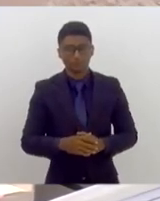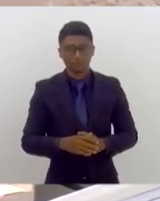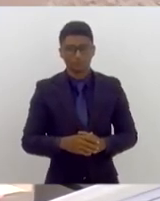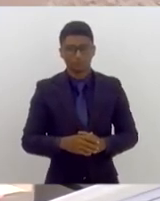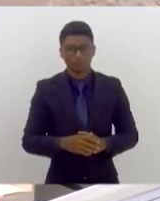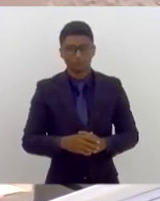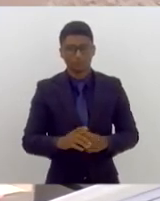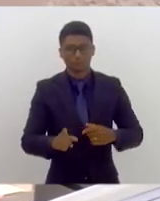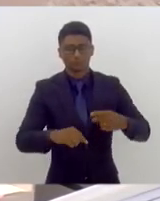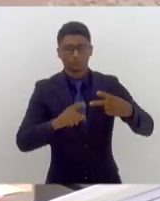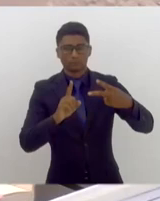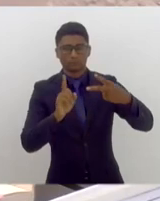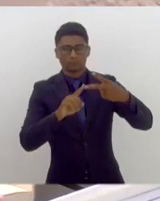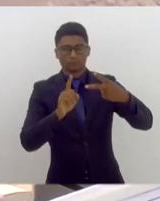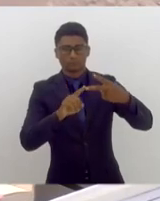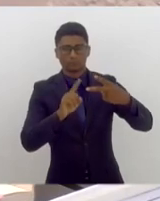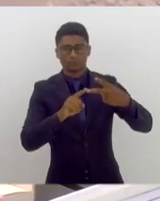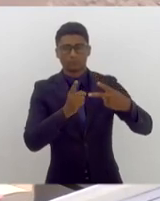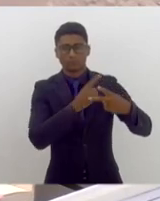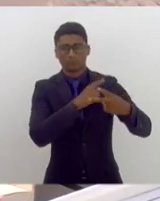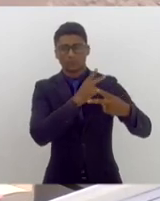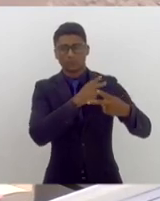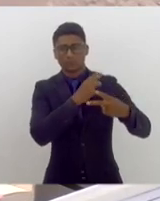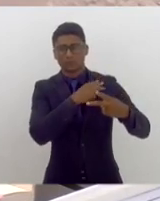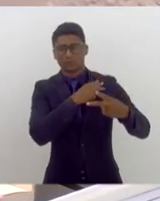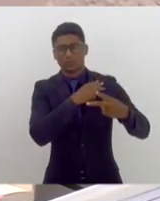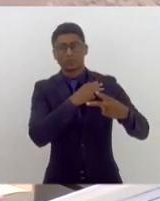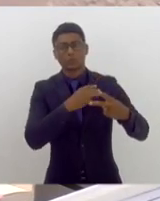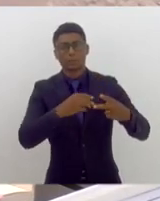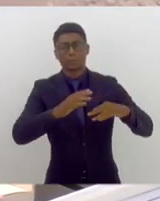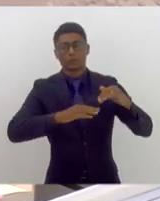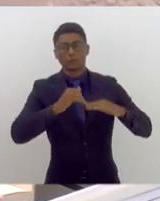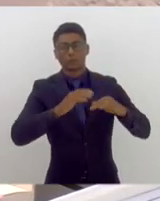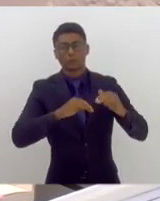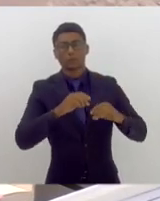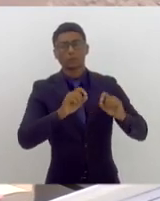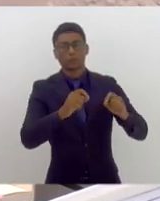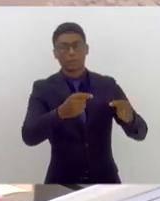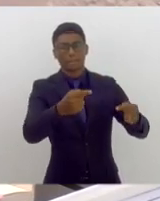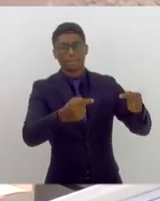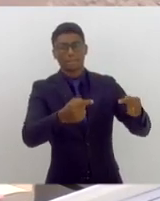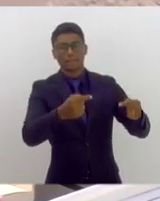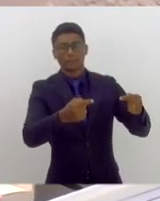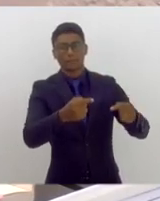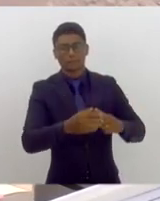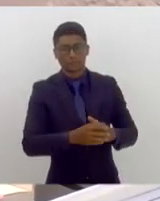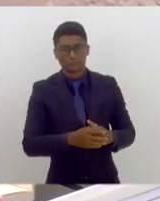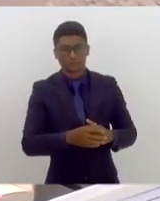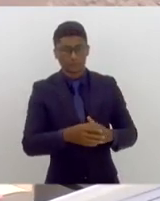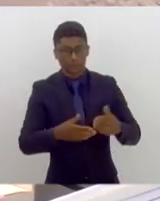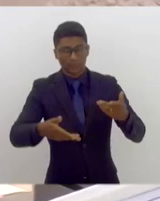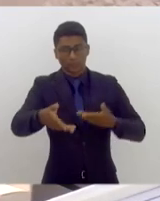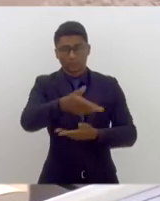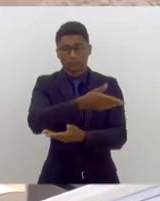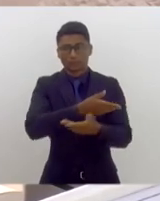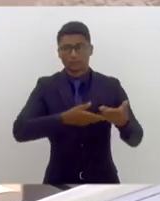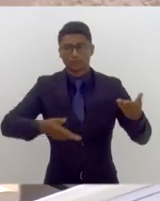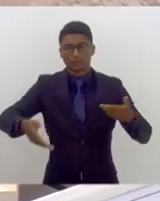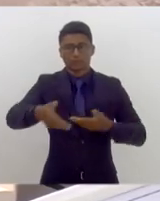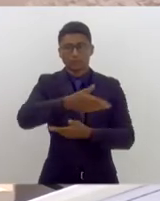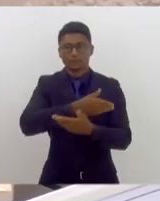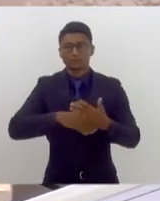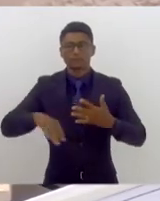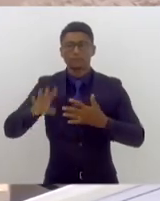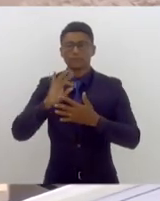A articulação do ensino médio com a educação profissional, a construção política, né, que se articule às características